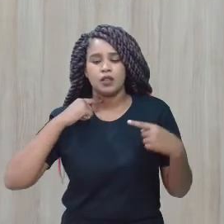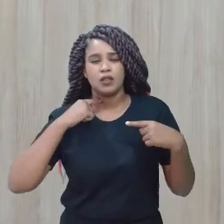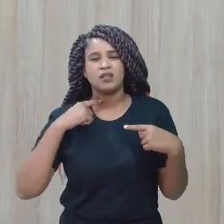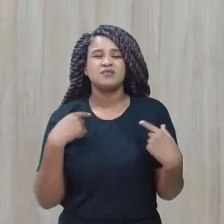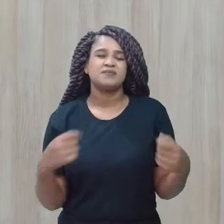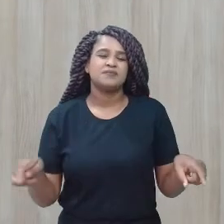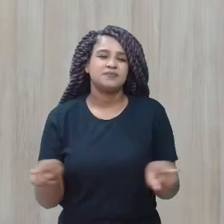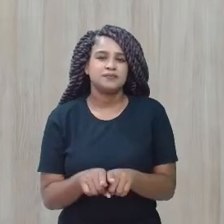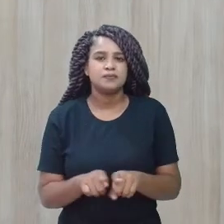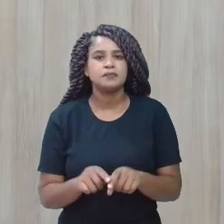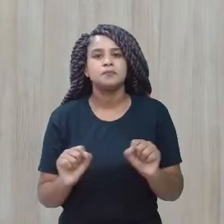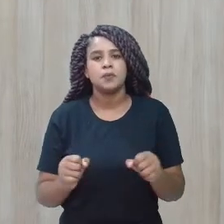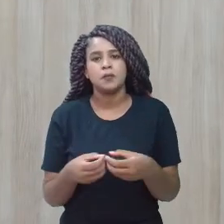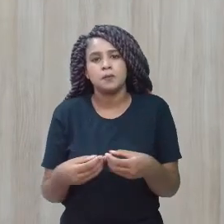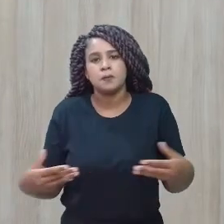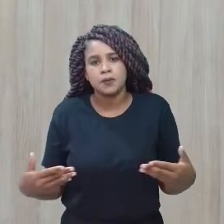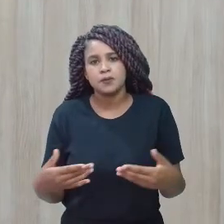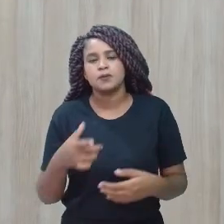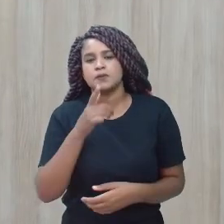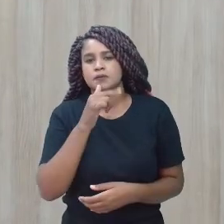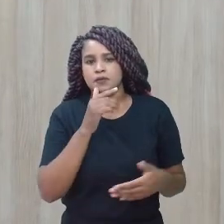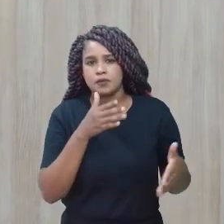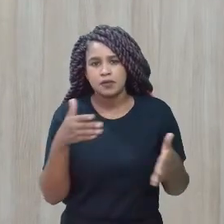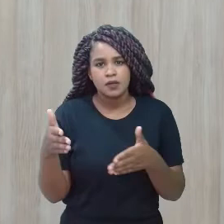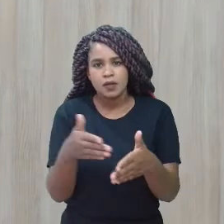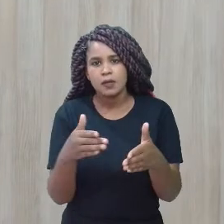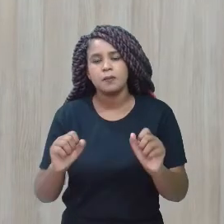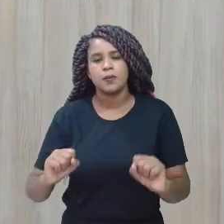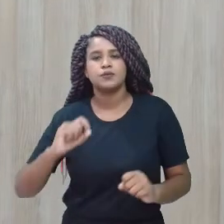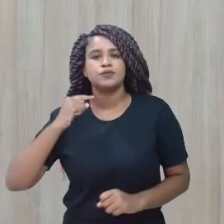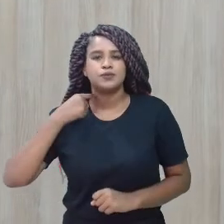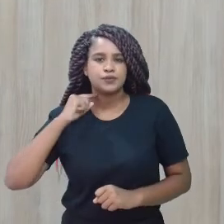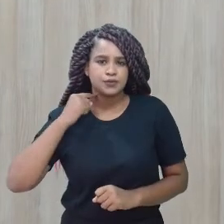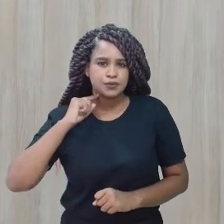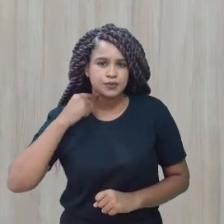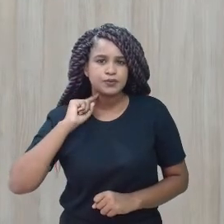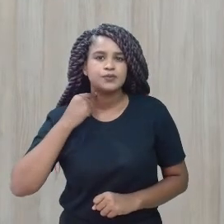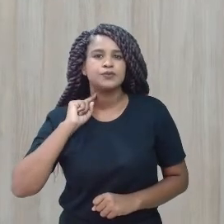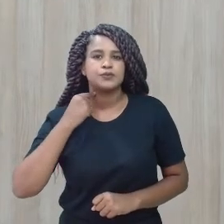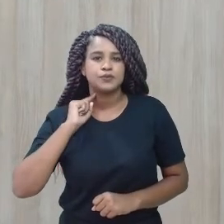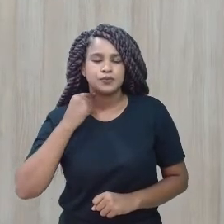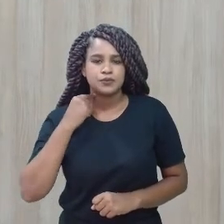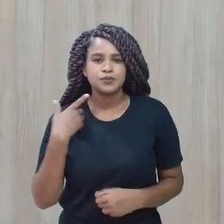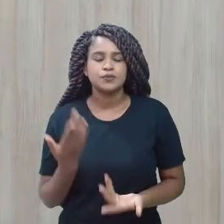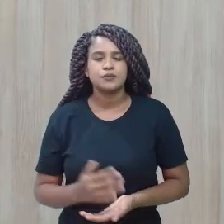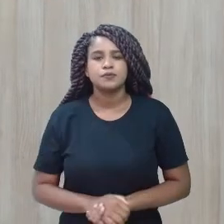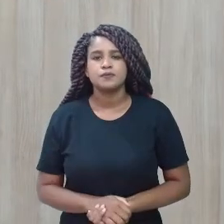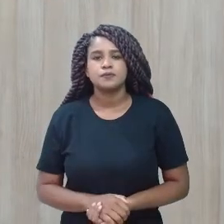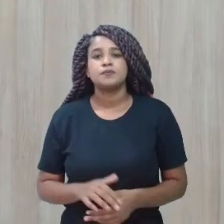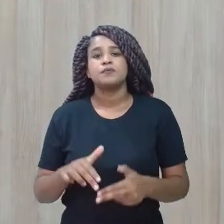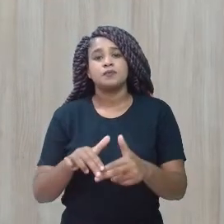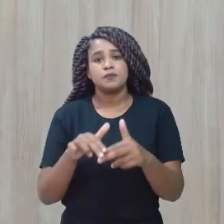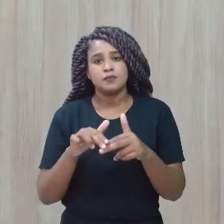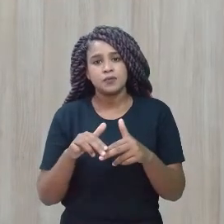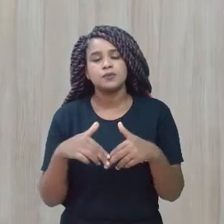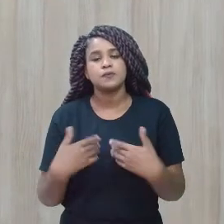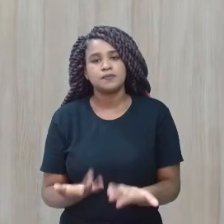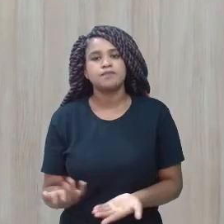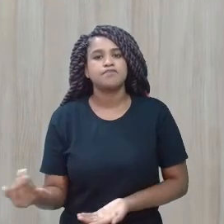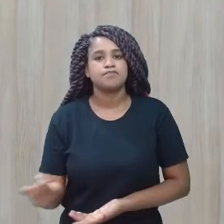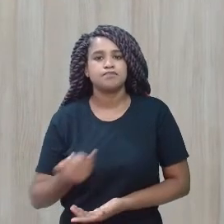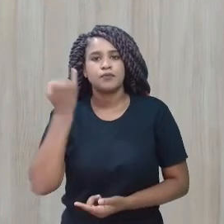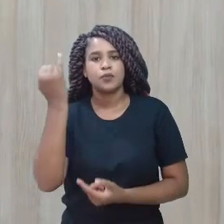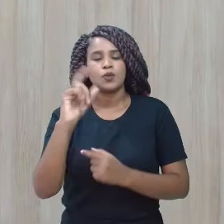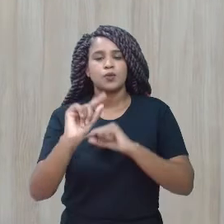aí que também acaba contaminando, poluindo, né, esses nossos recursos hídricos, e por isso que é tão importante a gente